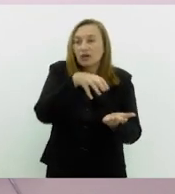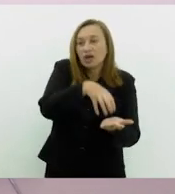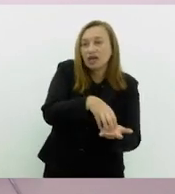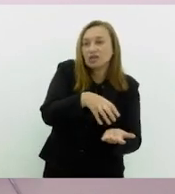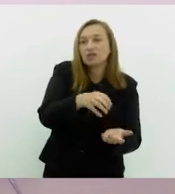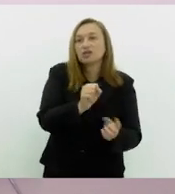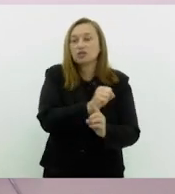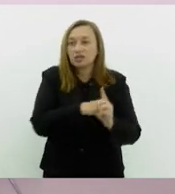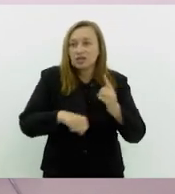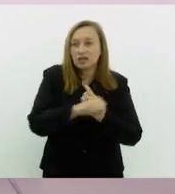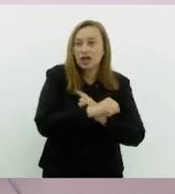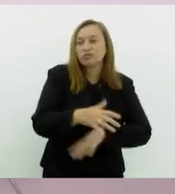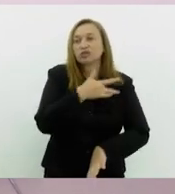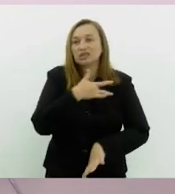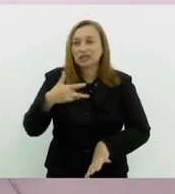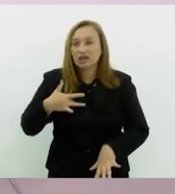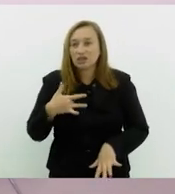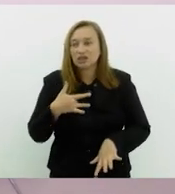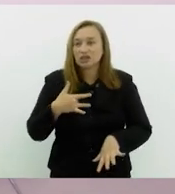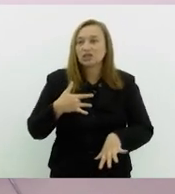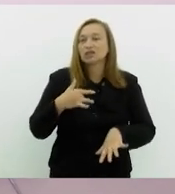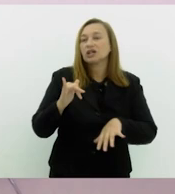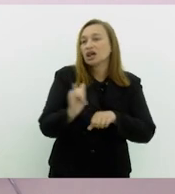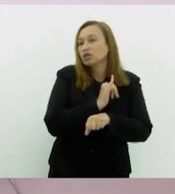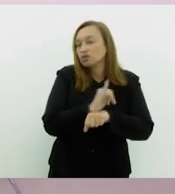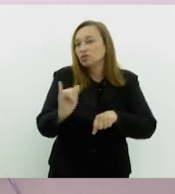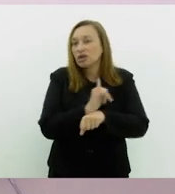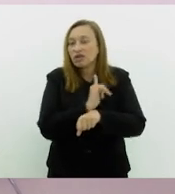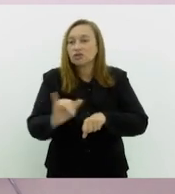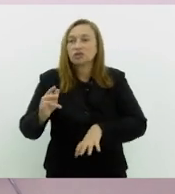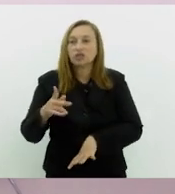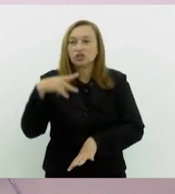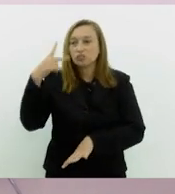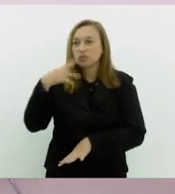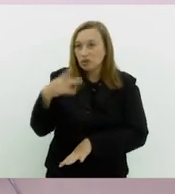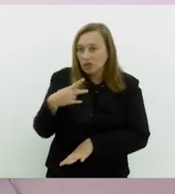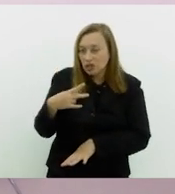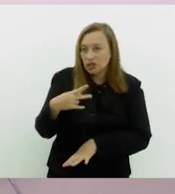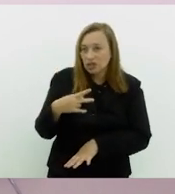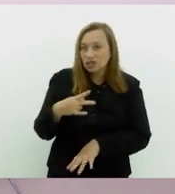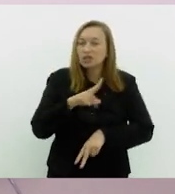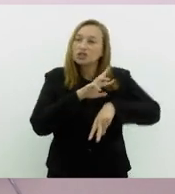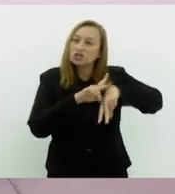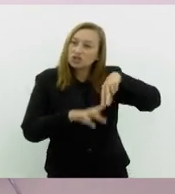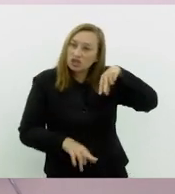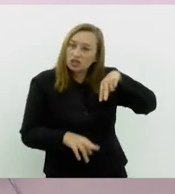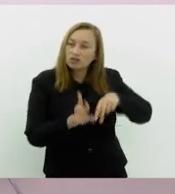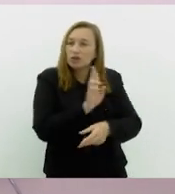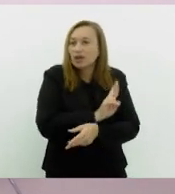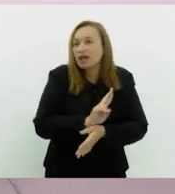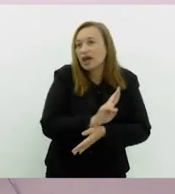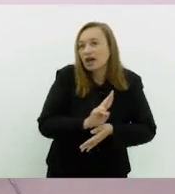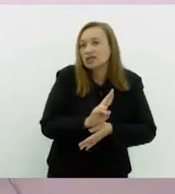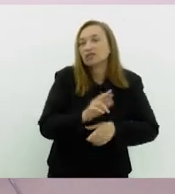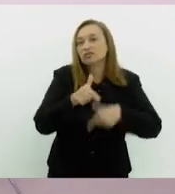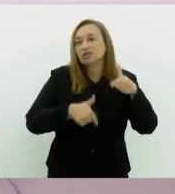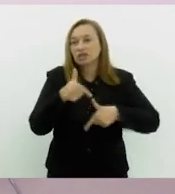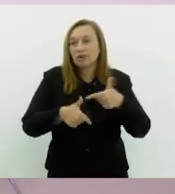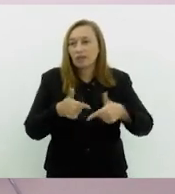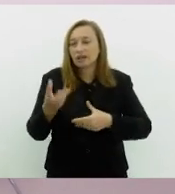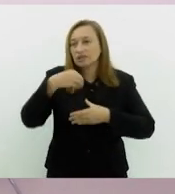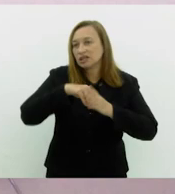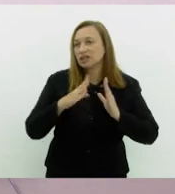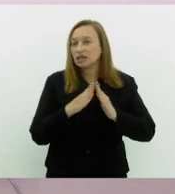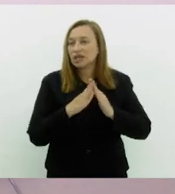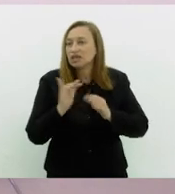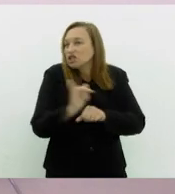saúde, articulação das políticas setoriais, reconhecimento do aspecto de gênero e raça da exploração do trabalho doméstico como